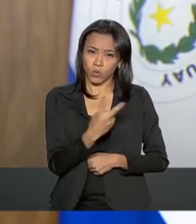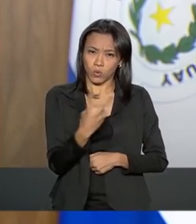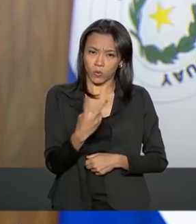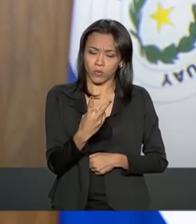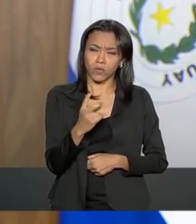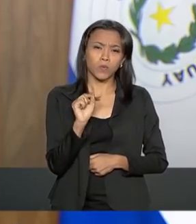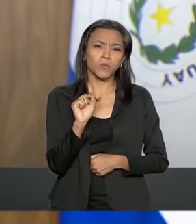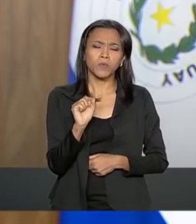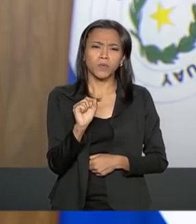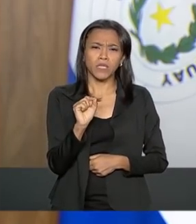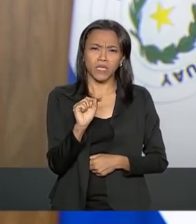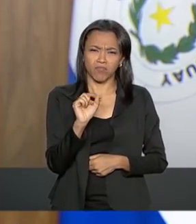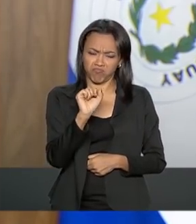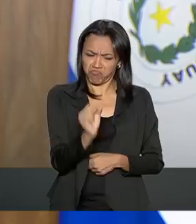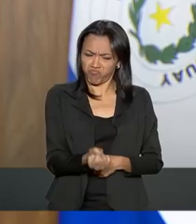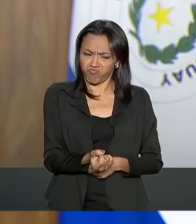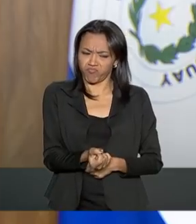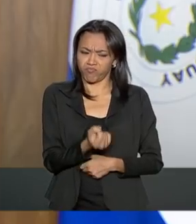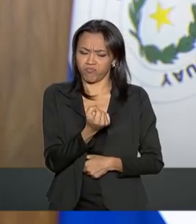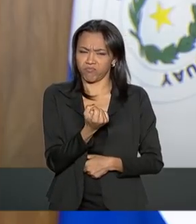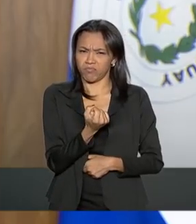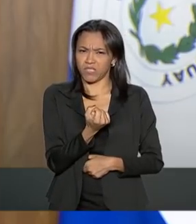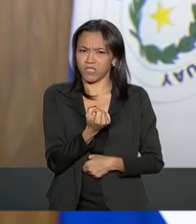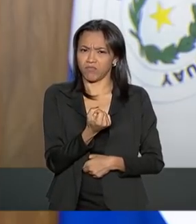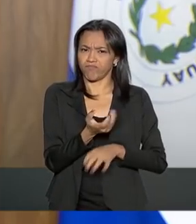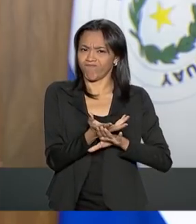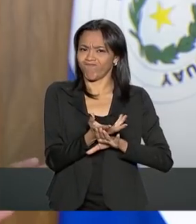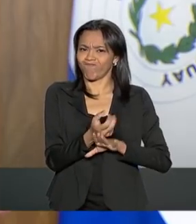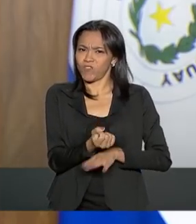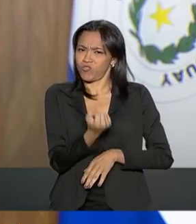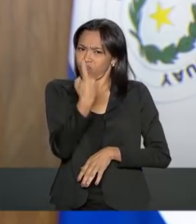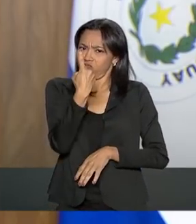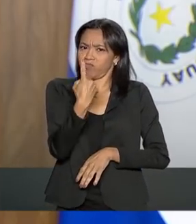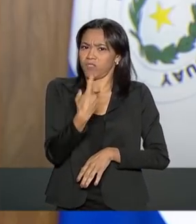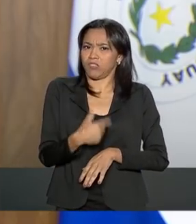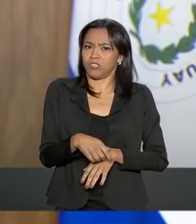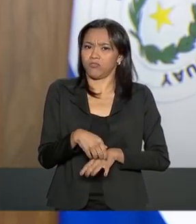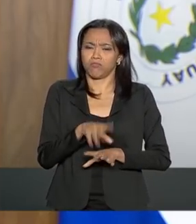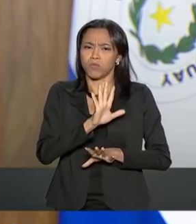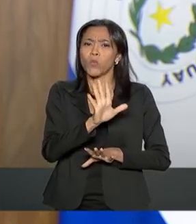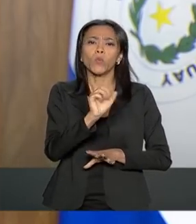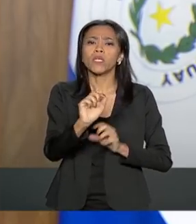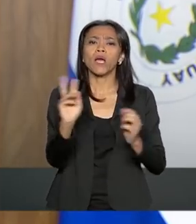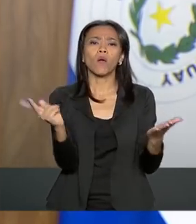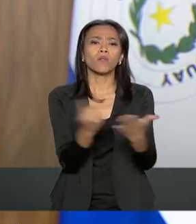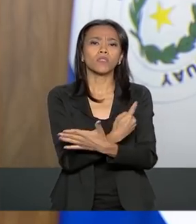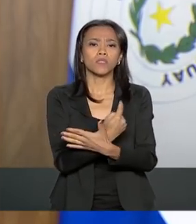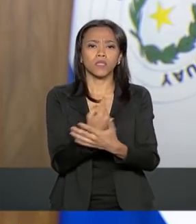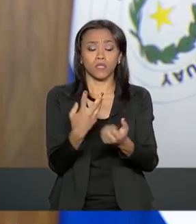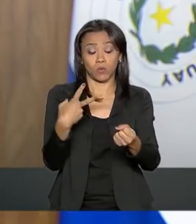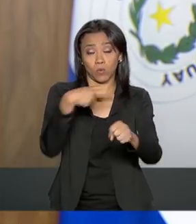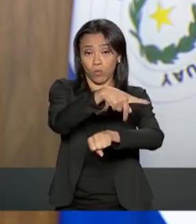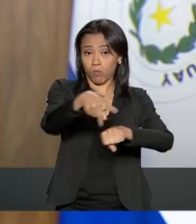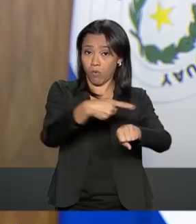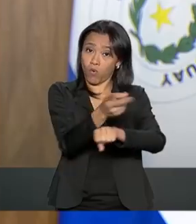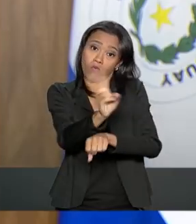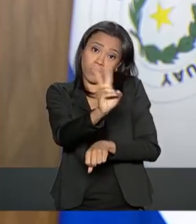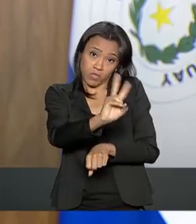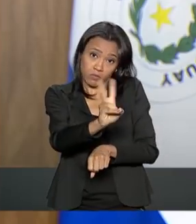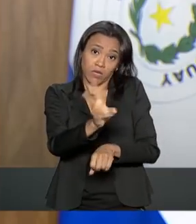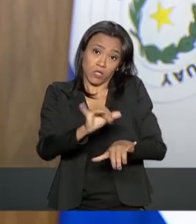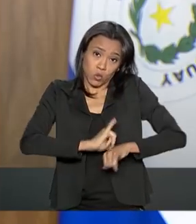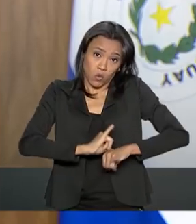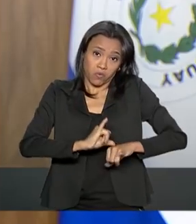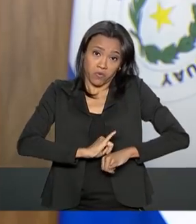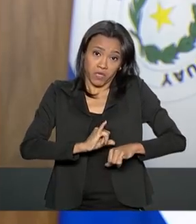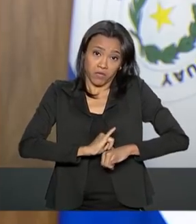indiferentes ao sofrimento de um povo irmão, como é o caso do povo venezuelano. E hoje pode ser a Venezuela, mas amanhã pode ser qualquer